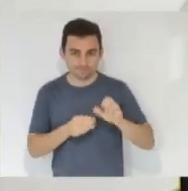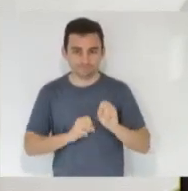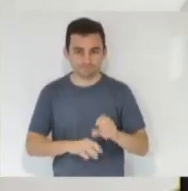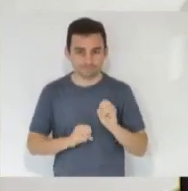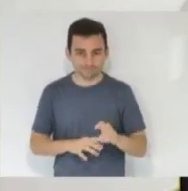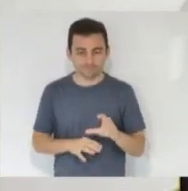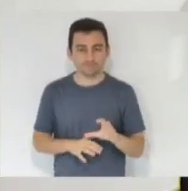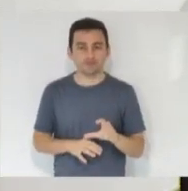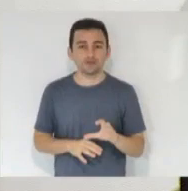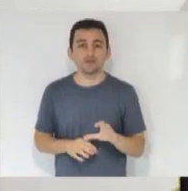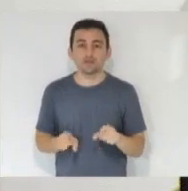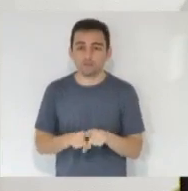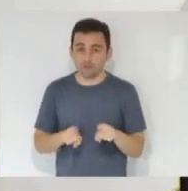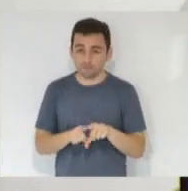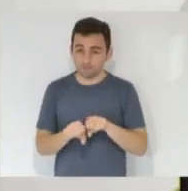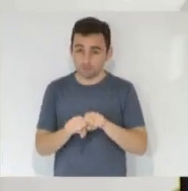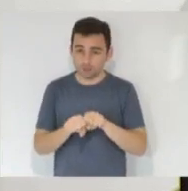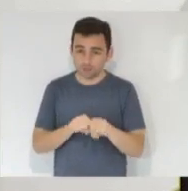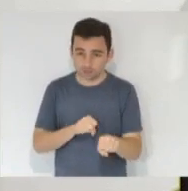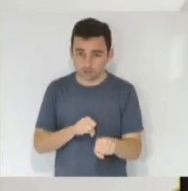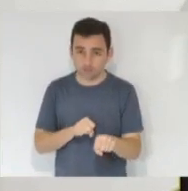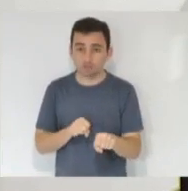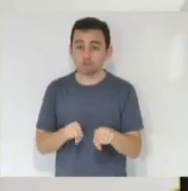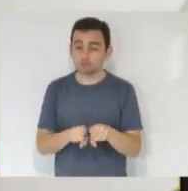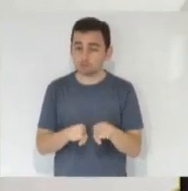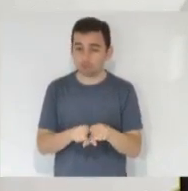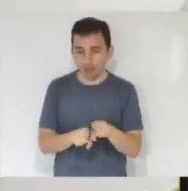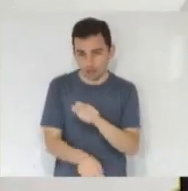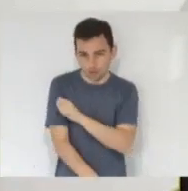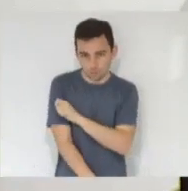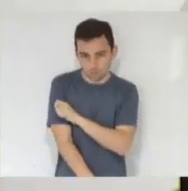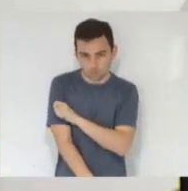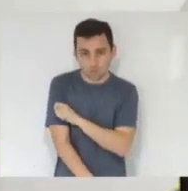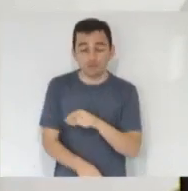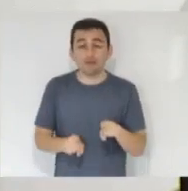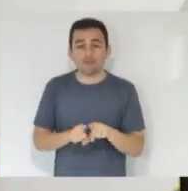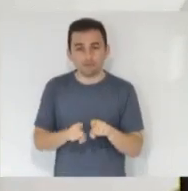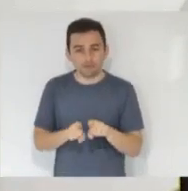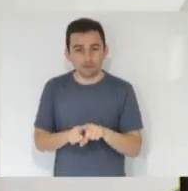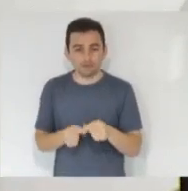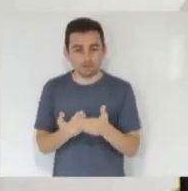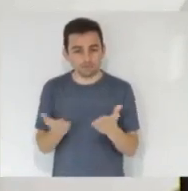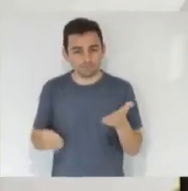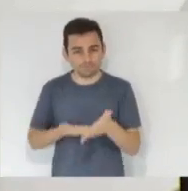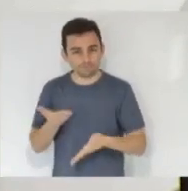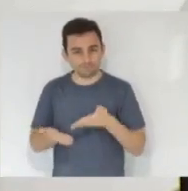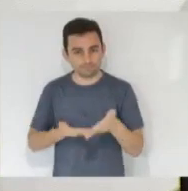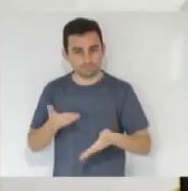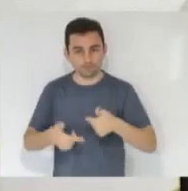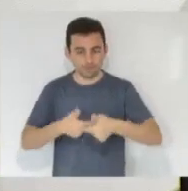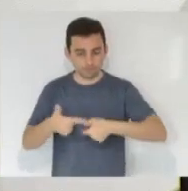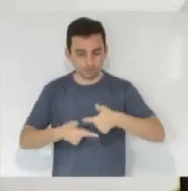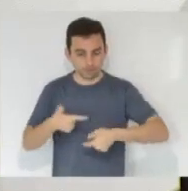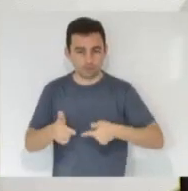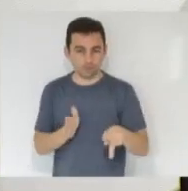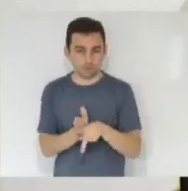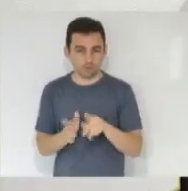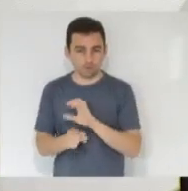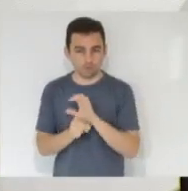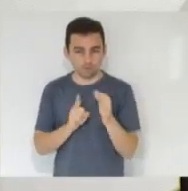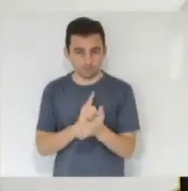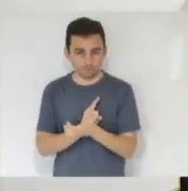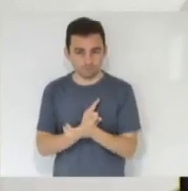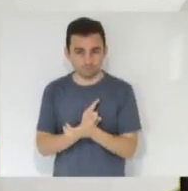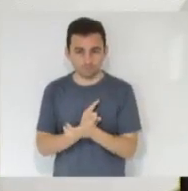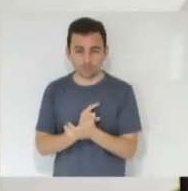estado, tanto na formação dos nossos jovens, quanto na prestação de serviços para a comunidade. Mediamos